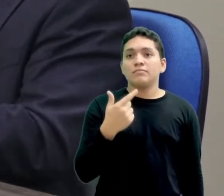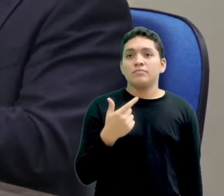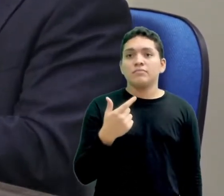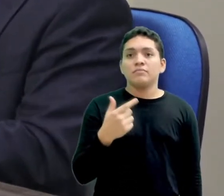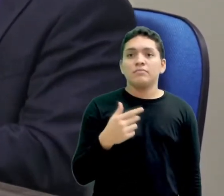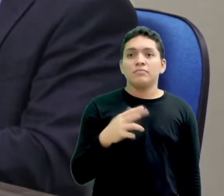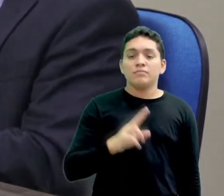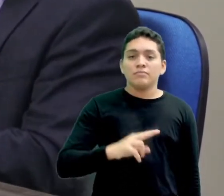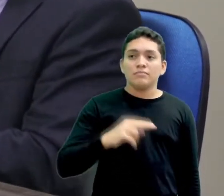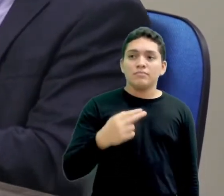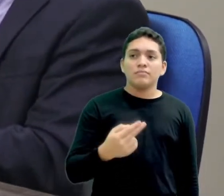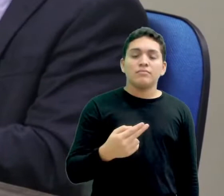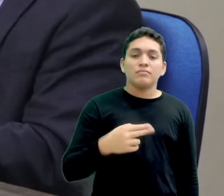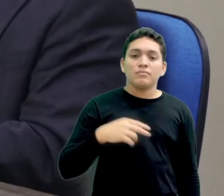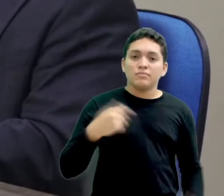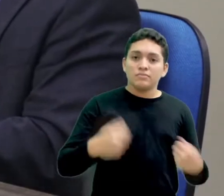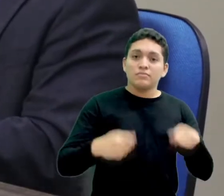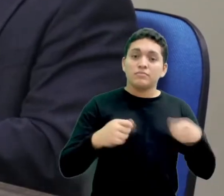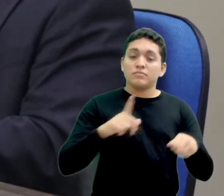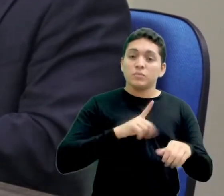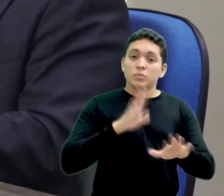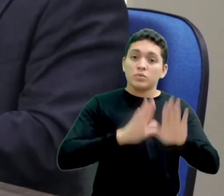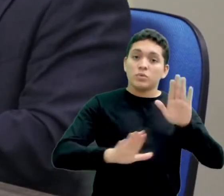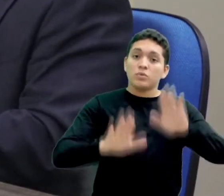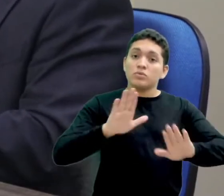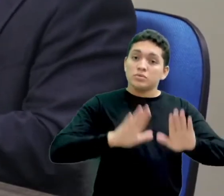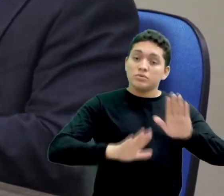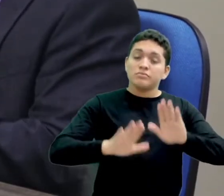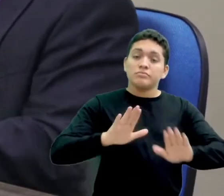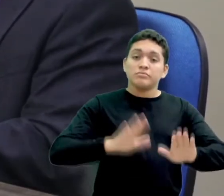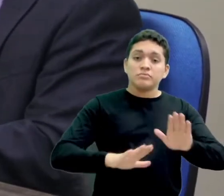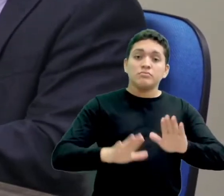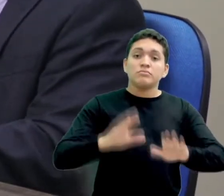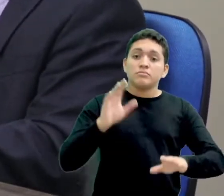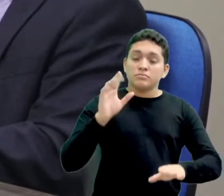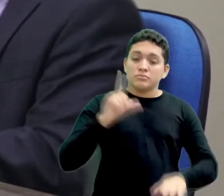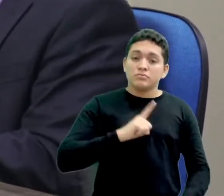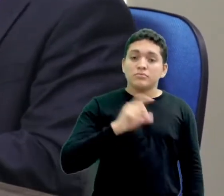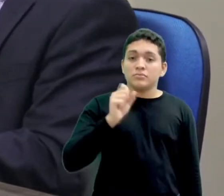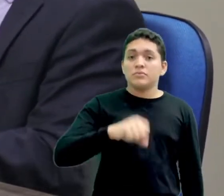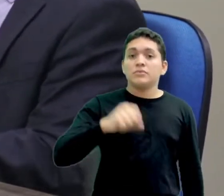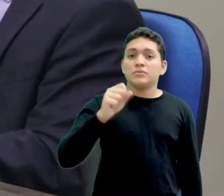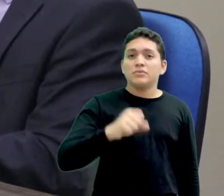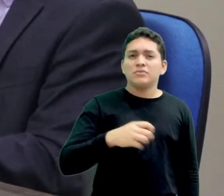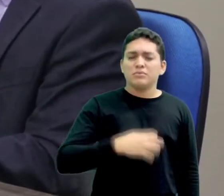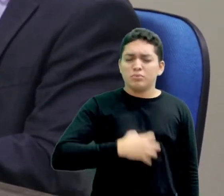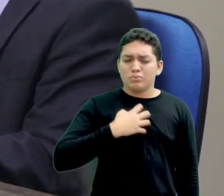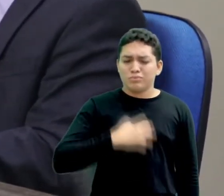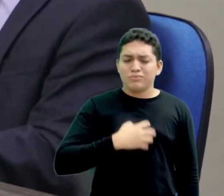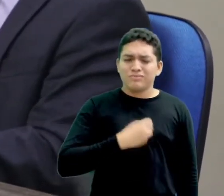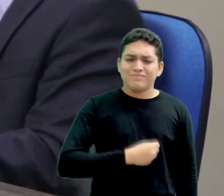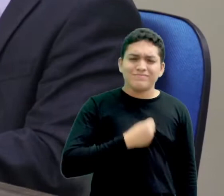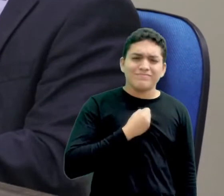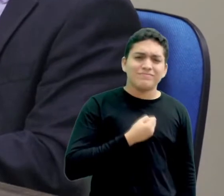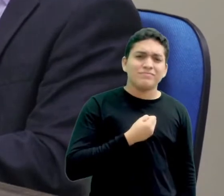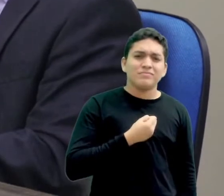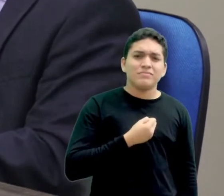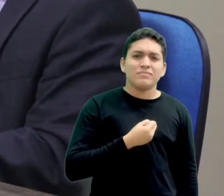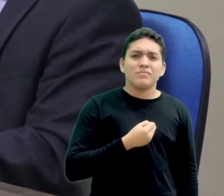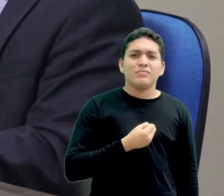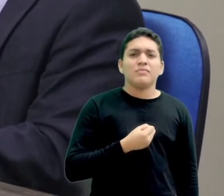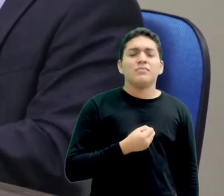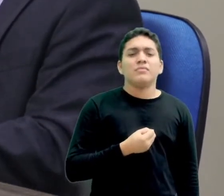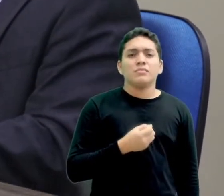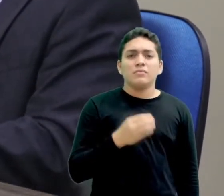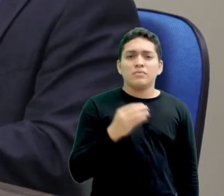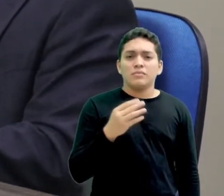seja, nós precisamos tomar um cuidado excessivo. Existe sim um momento de nós nos irarmos, né? não reprovarmos o pecado,